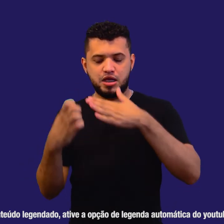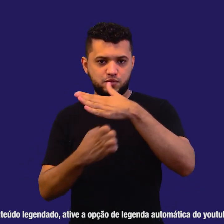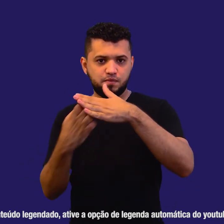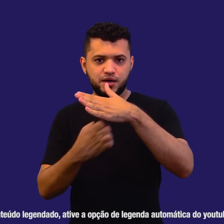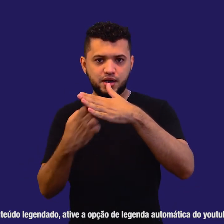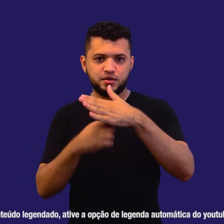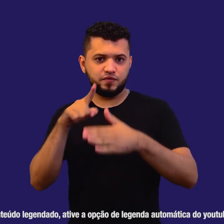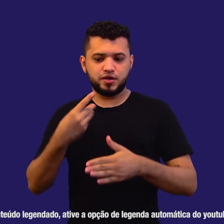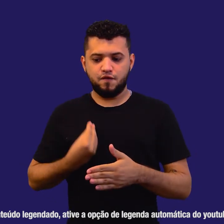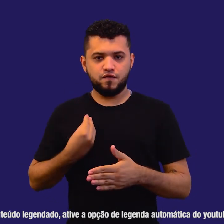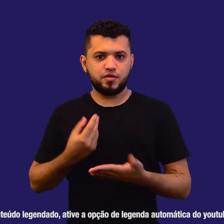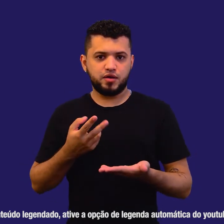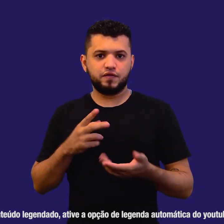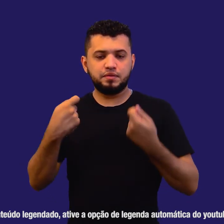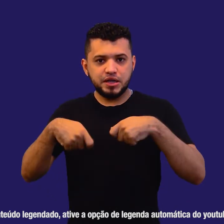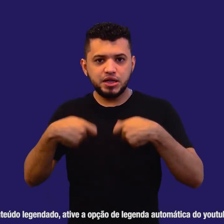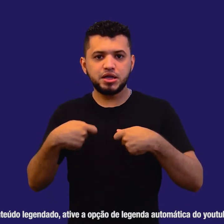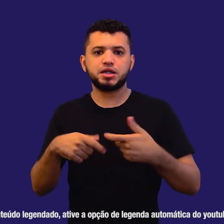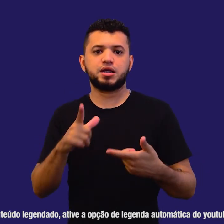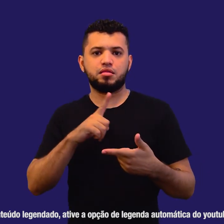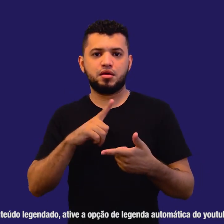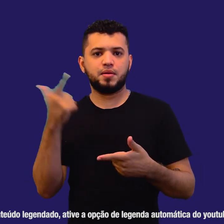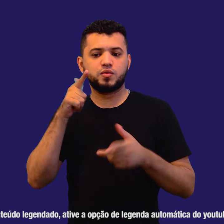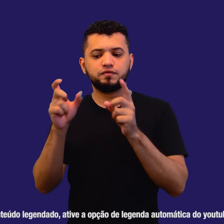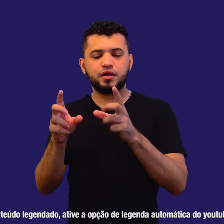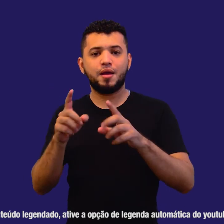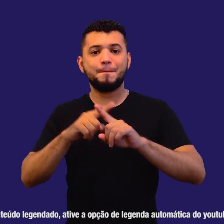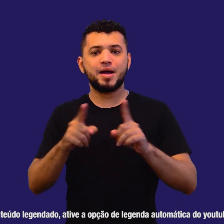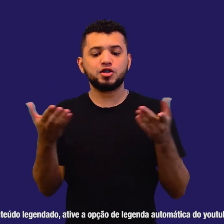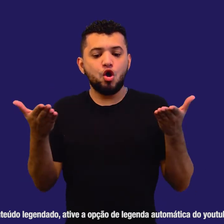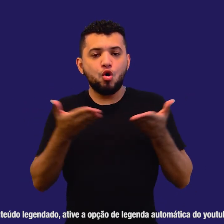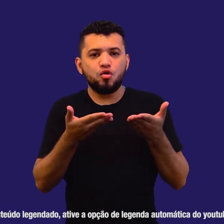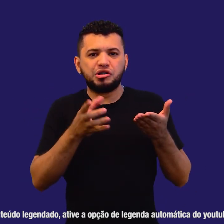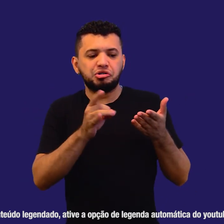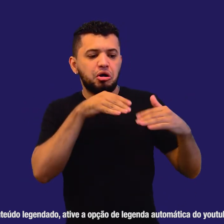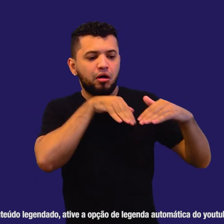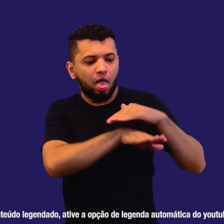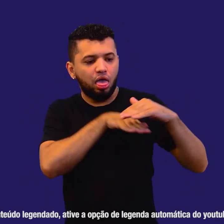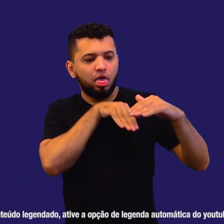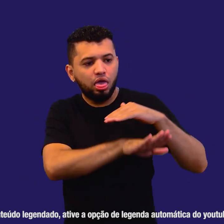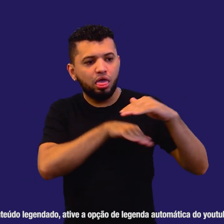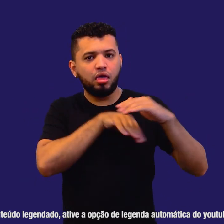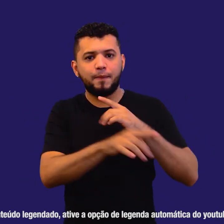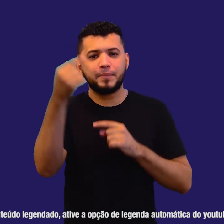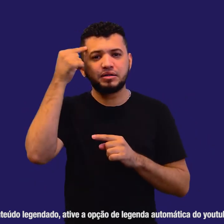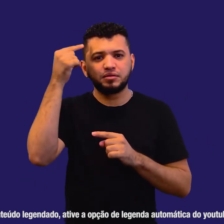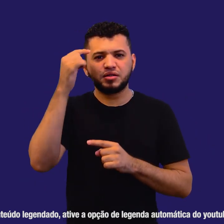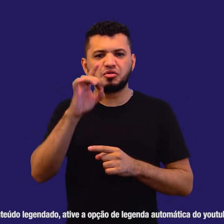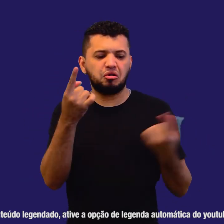você sobrevive desse negócio. Só que hoje, ao invés da gente guardar, considerando o outro como